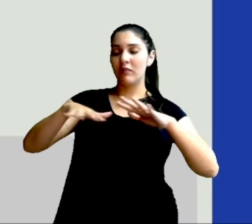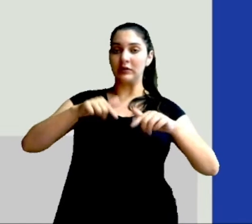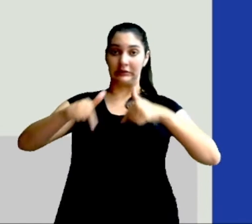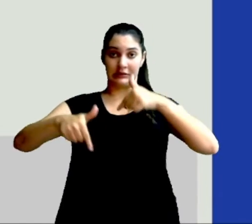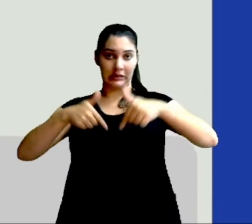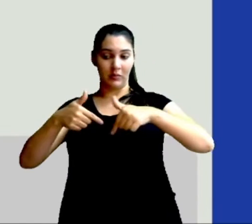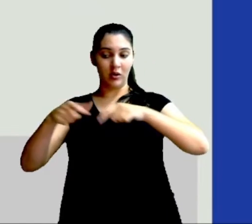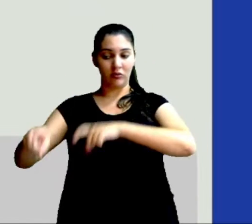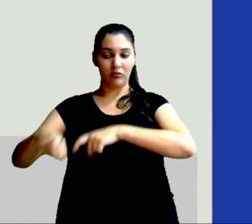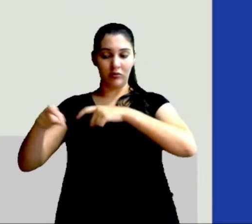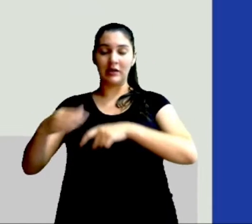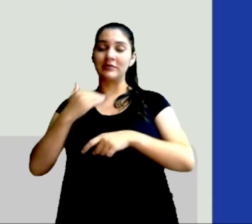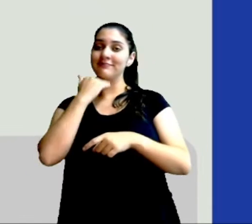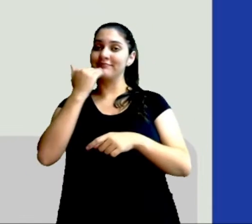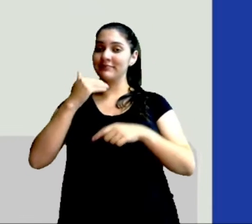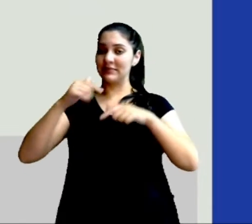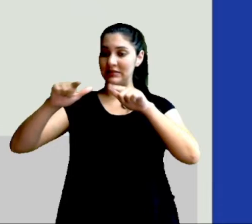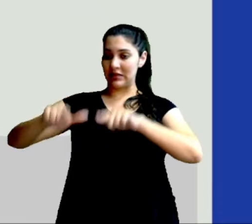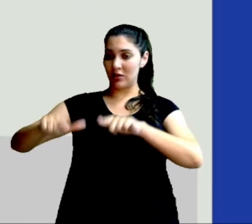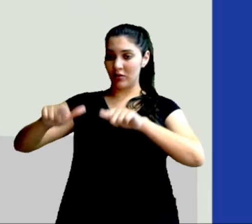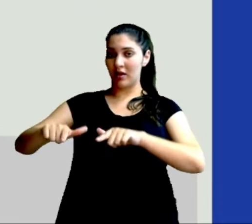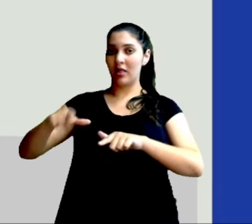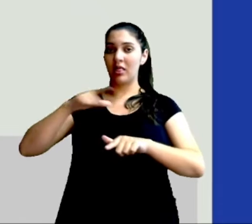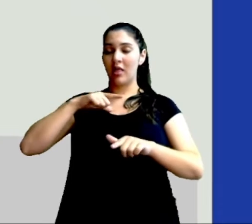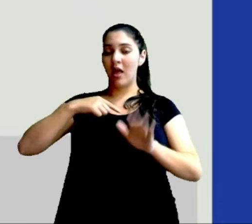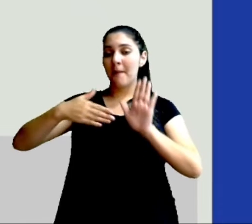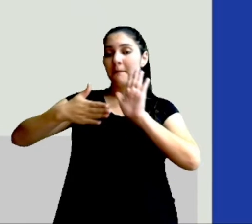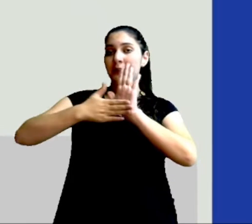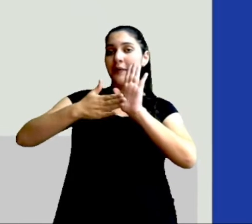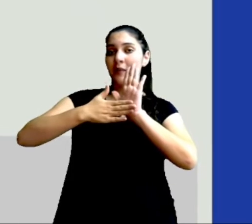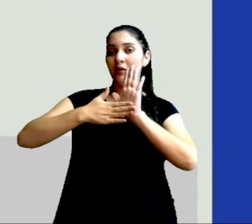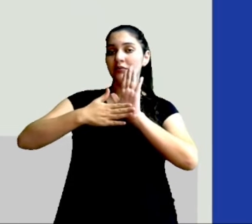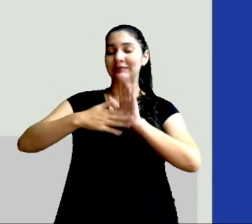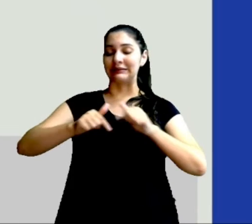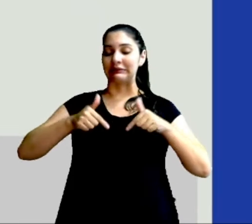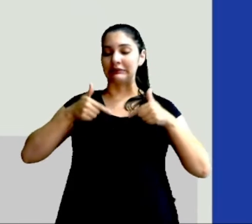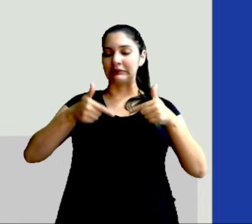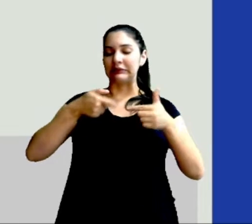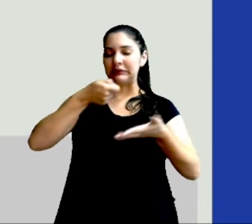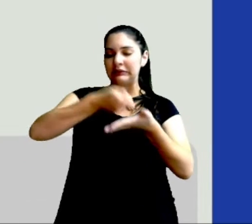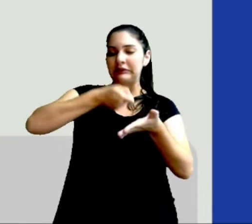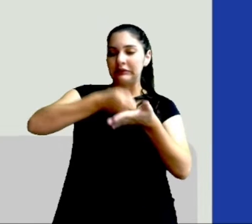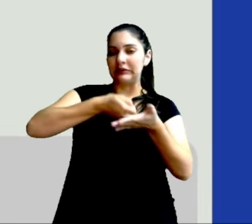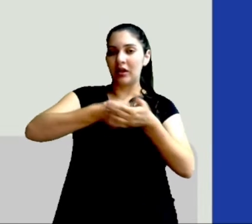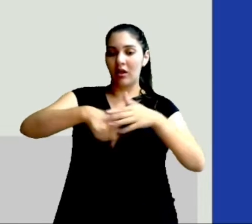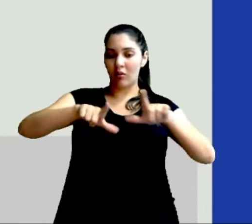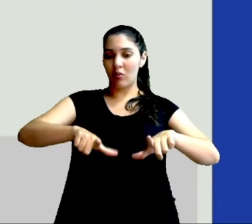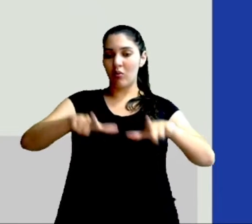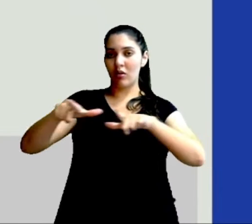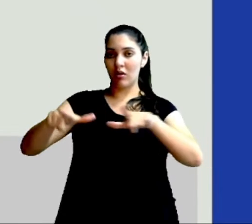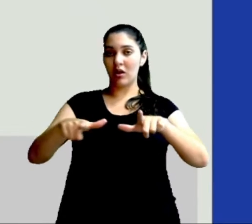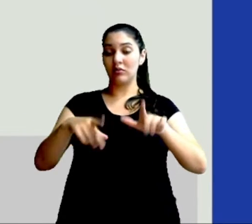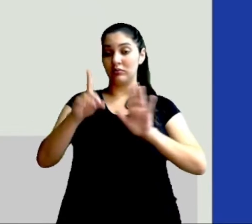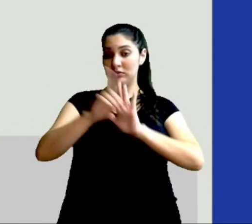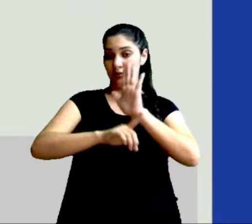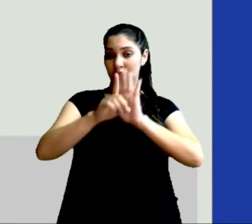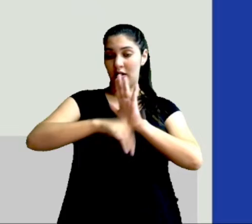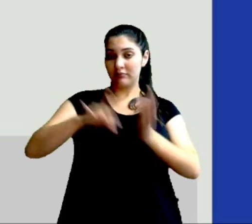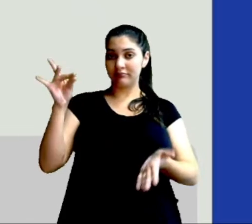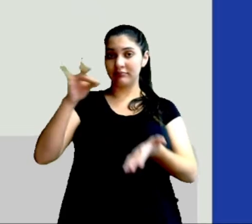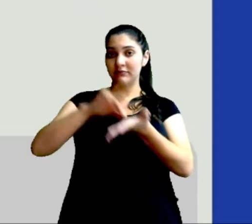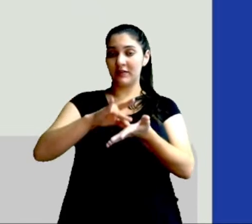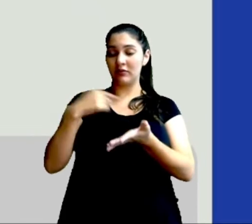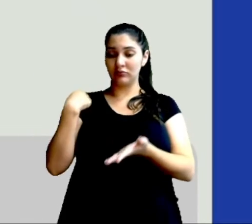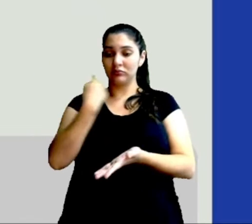Sem Terra, que também surge com essa proposta, tá certo, de reivindicar a terra enquanto direito de